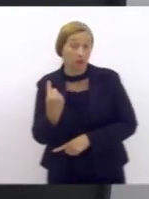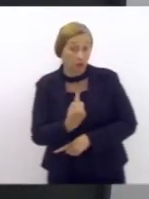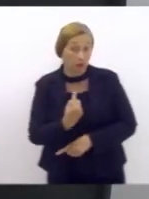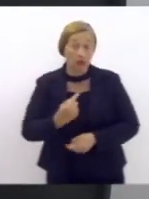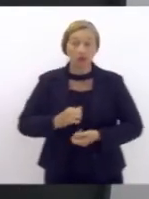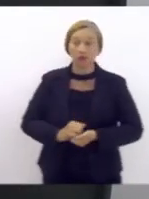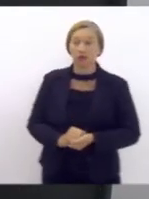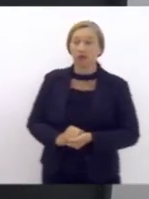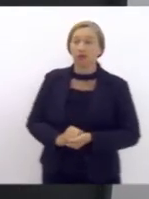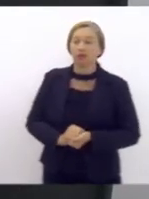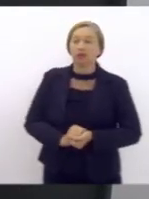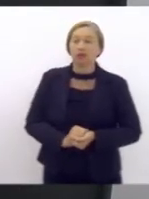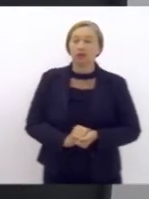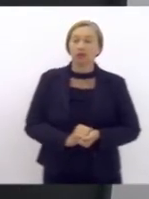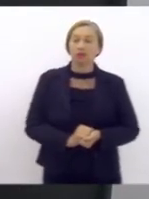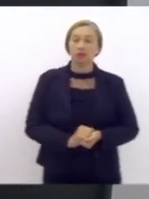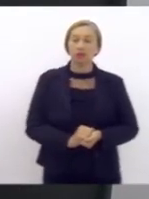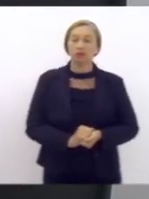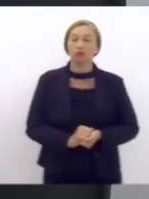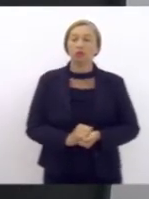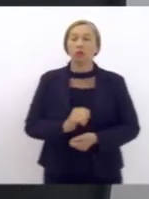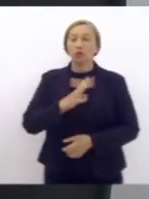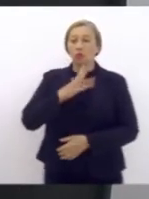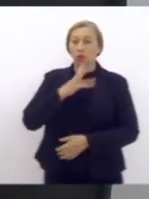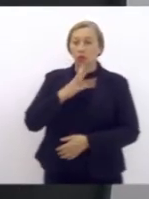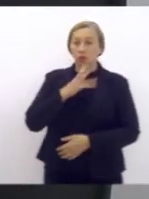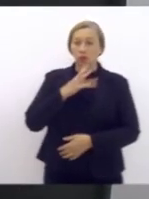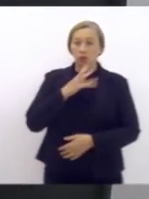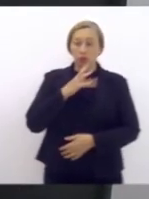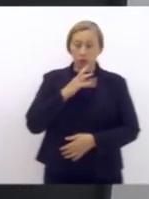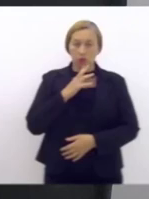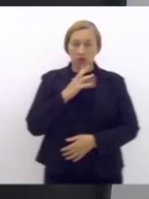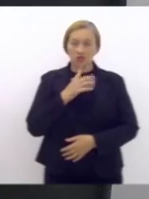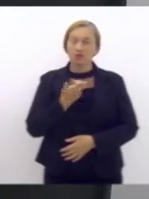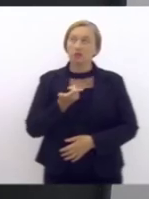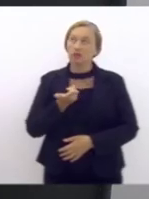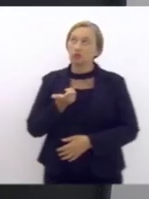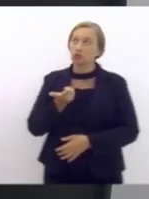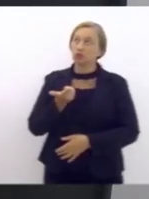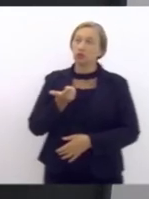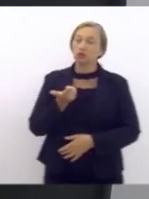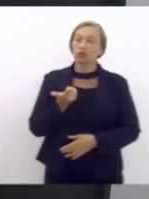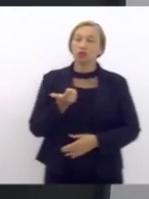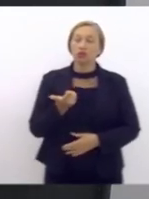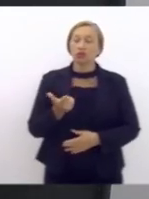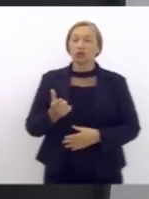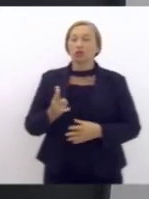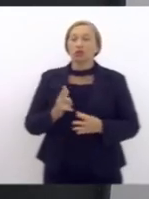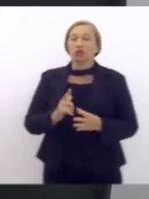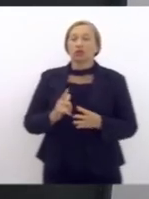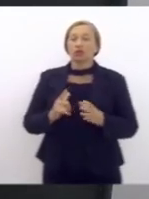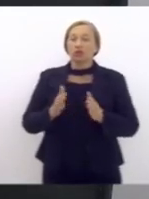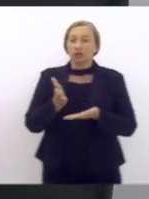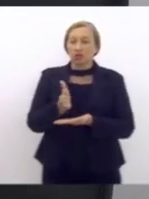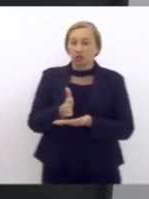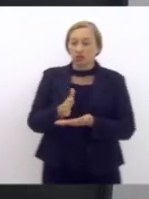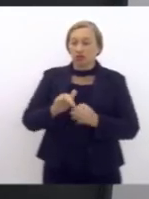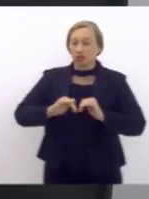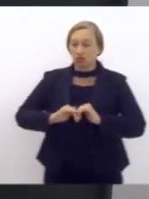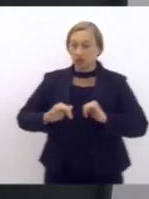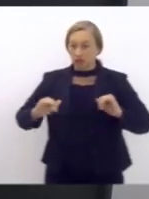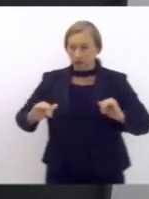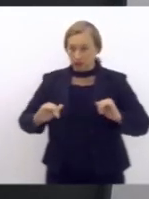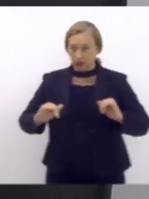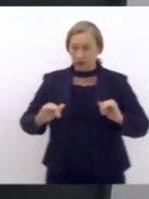nós, eu tenho conhecimento dessa divisão que existe dentro da Câmara dos Deputados, que é diferente